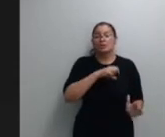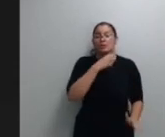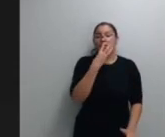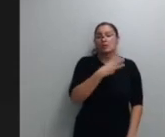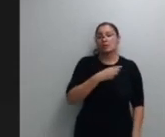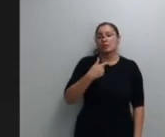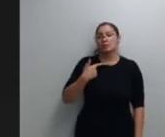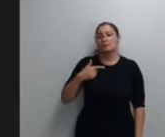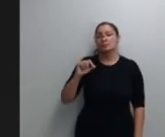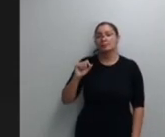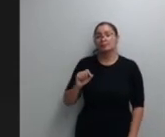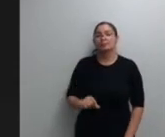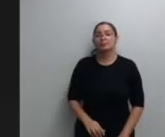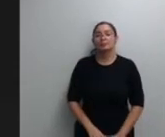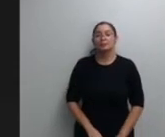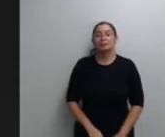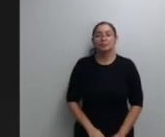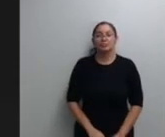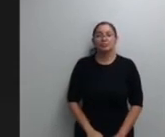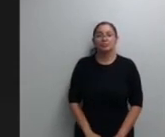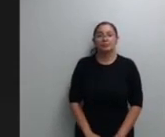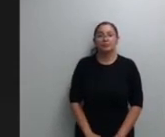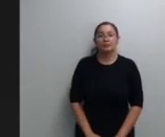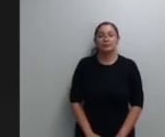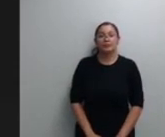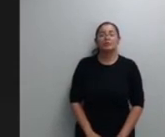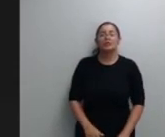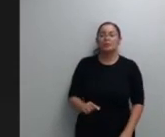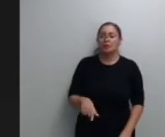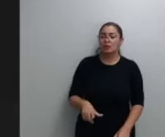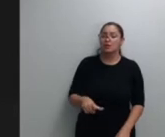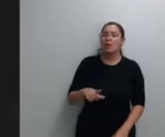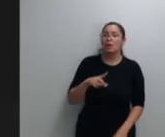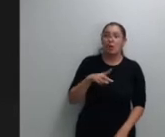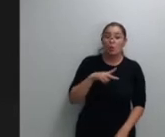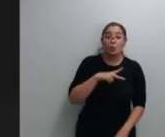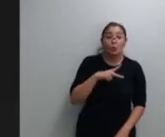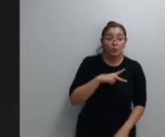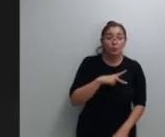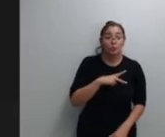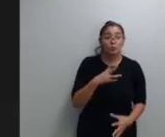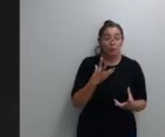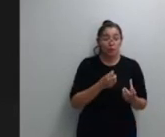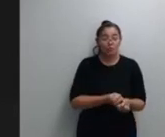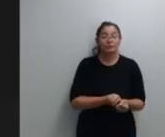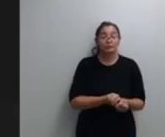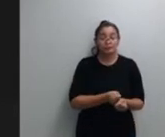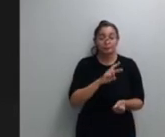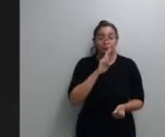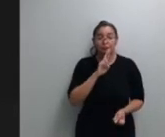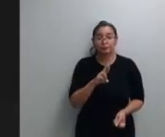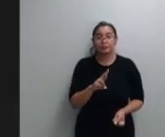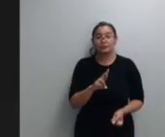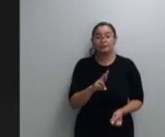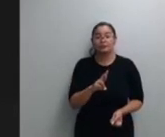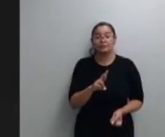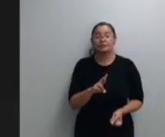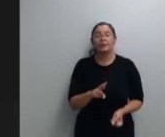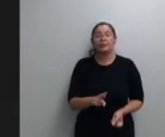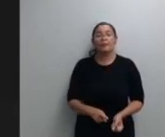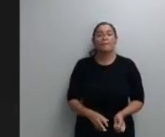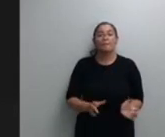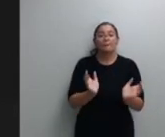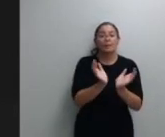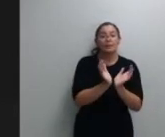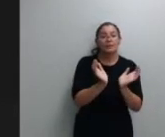seguinte os casos omissos serão resolvidos pelo SESP-NB junto com a comissão do concurso público do Tribunal de